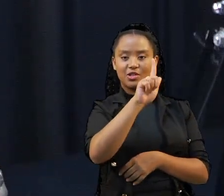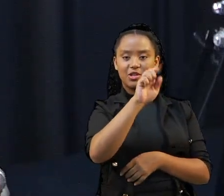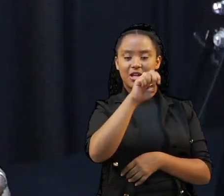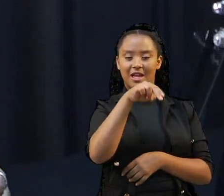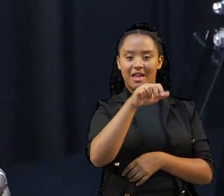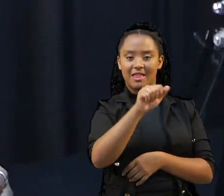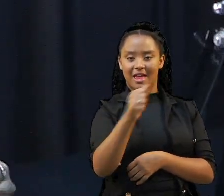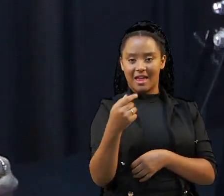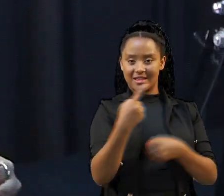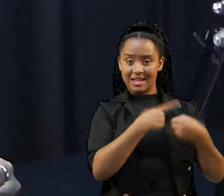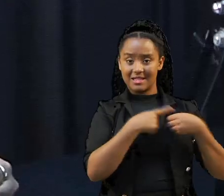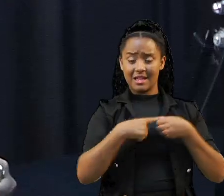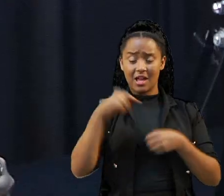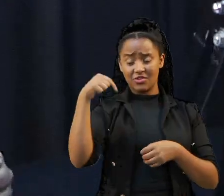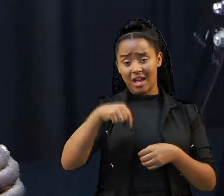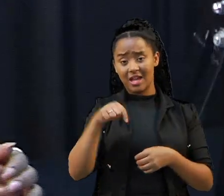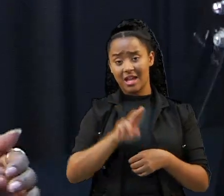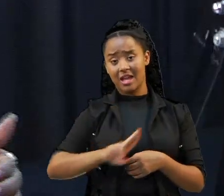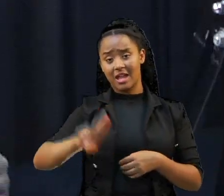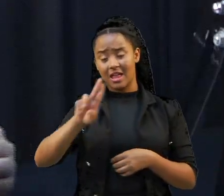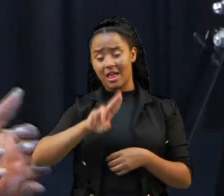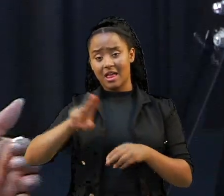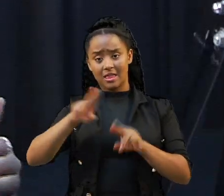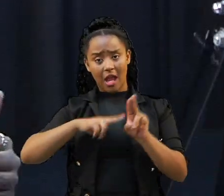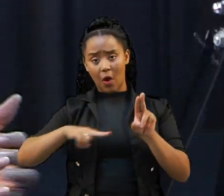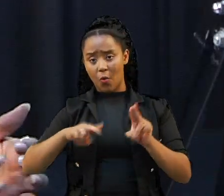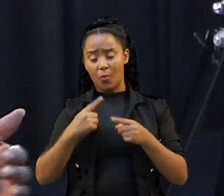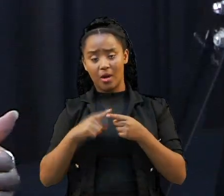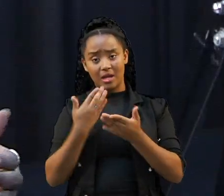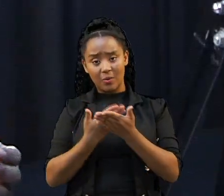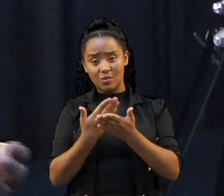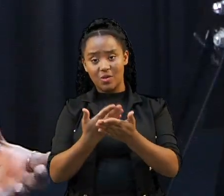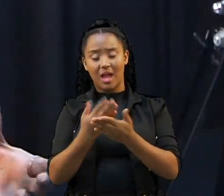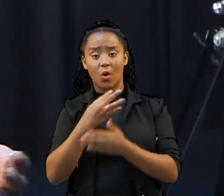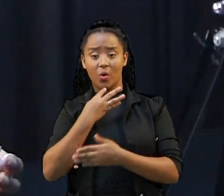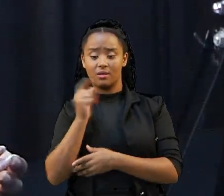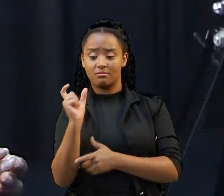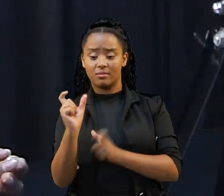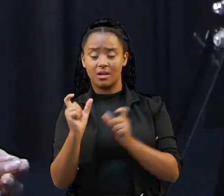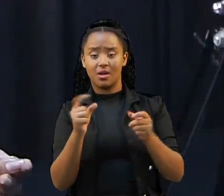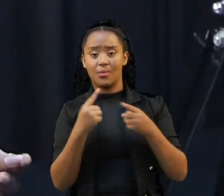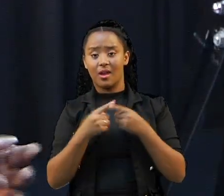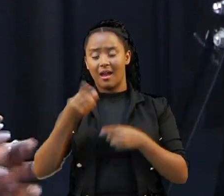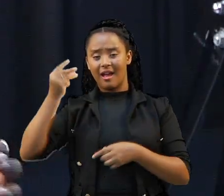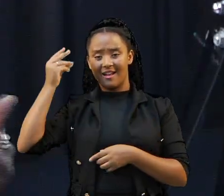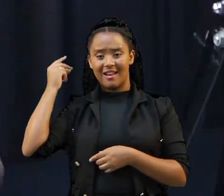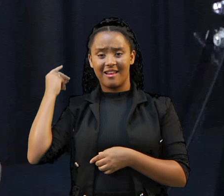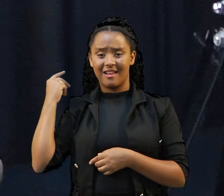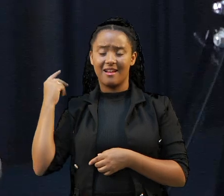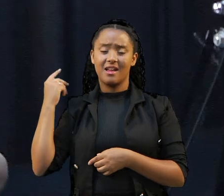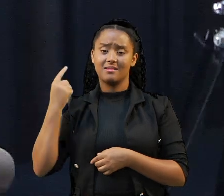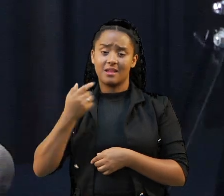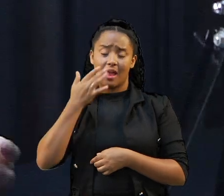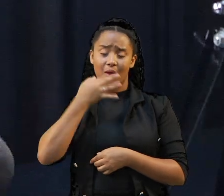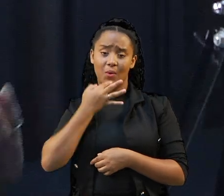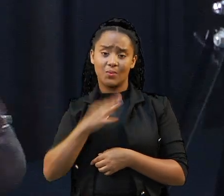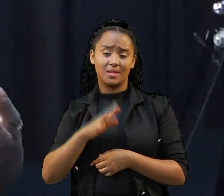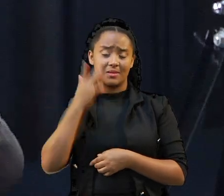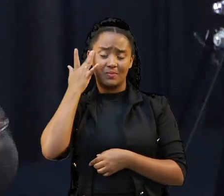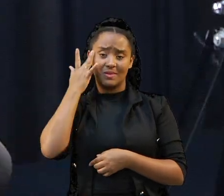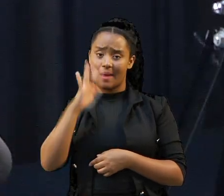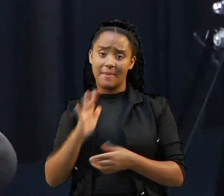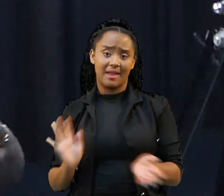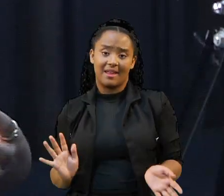foi um processo de apagamento com a colonização muito grande, sabe? Apesar da gente ter as tradições